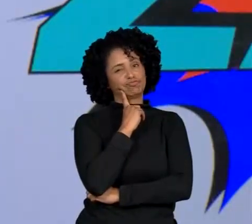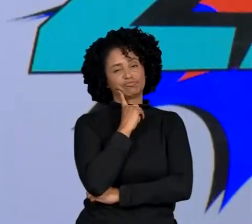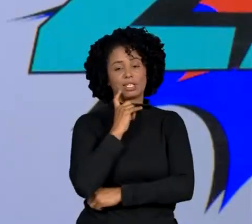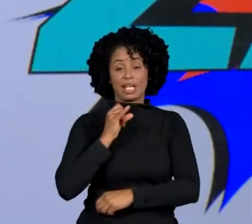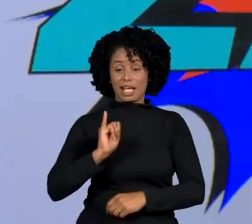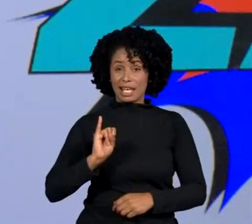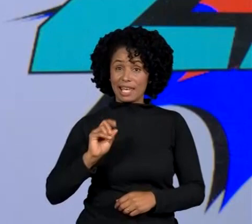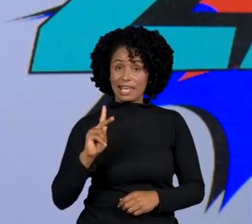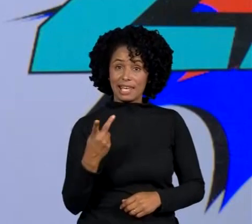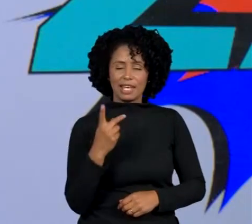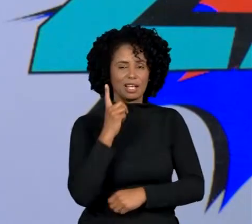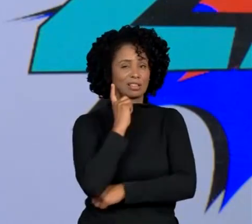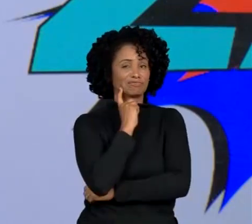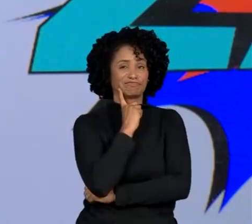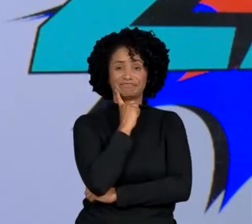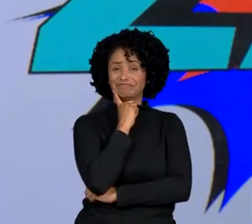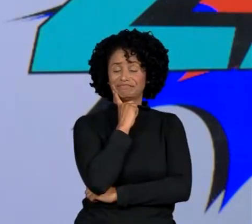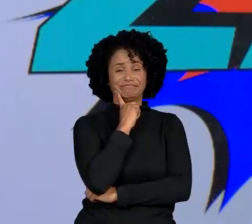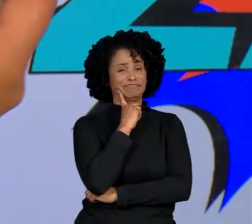Como se fosse lembrando esse som.